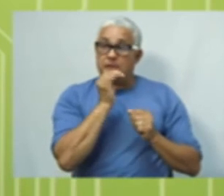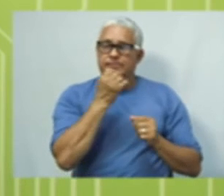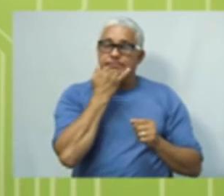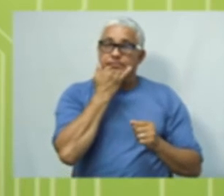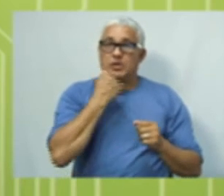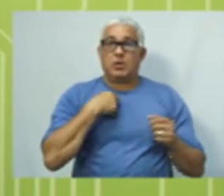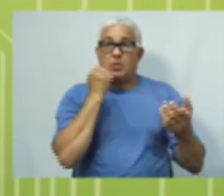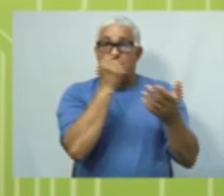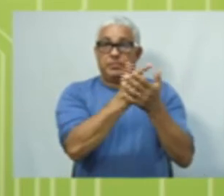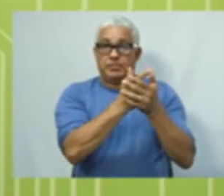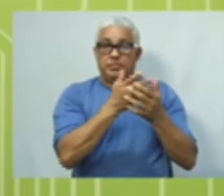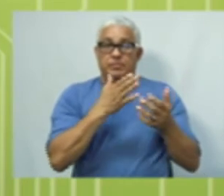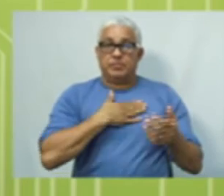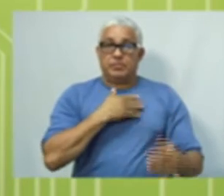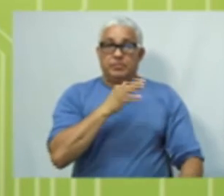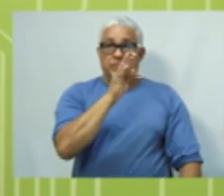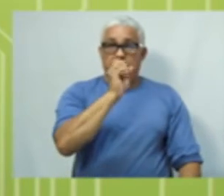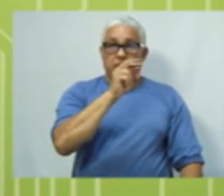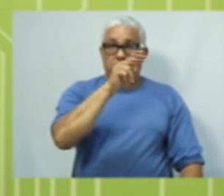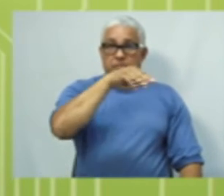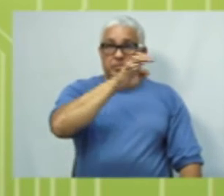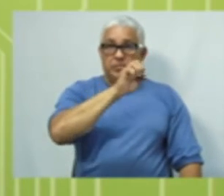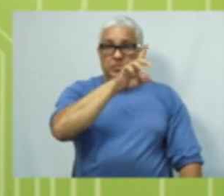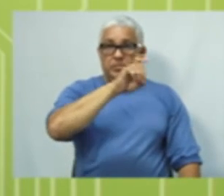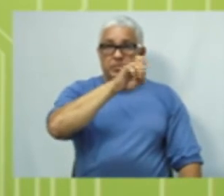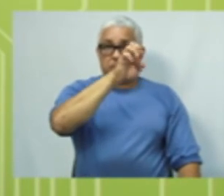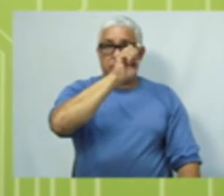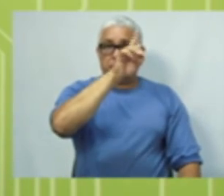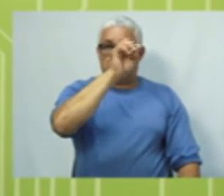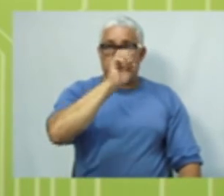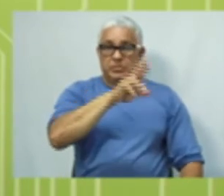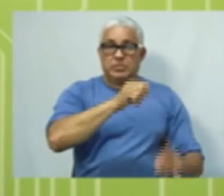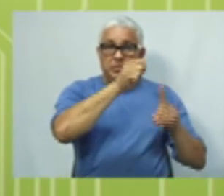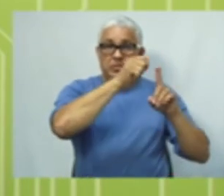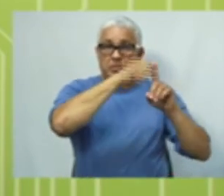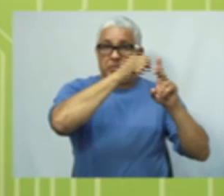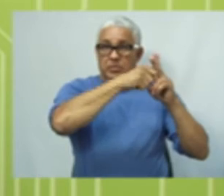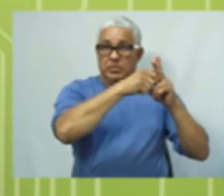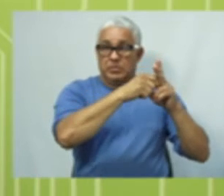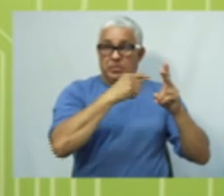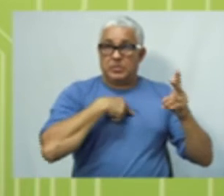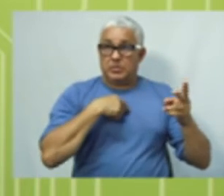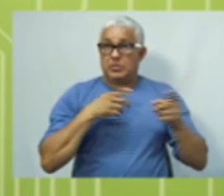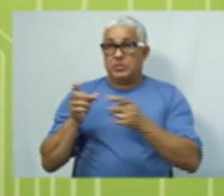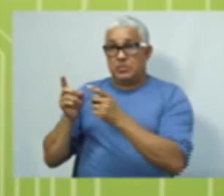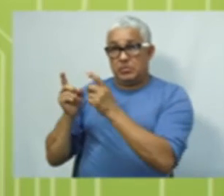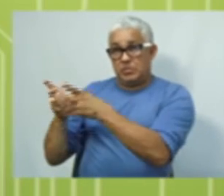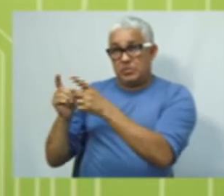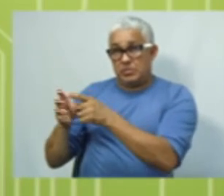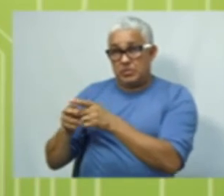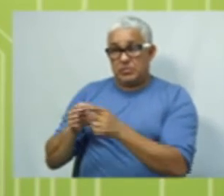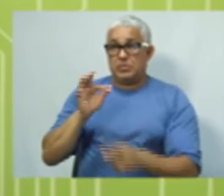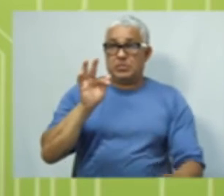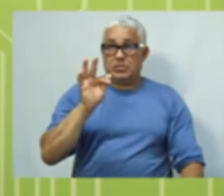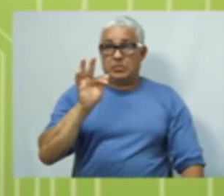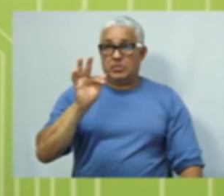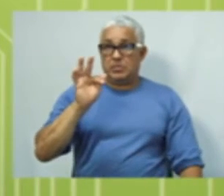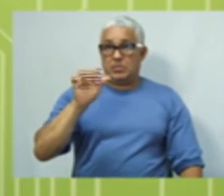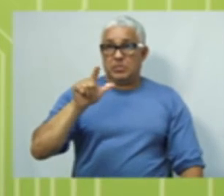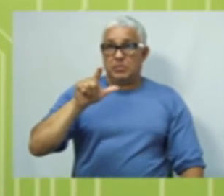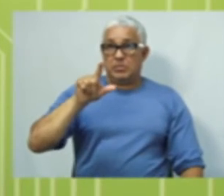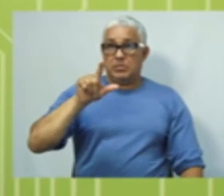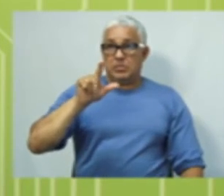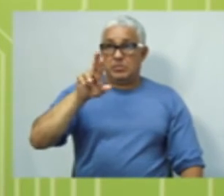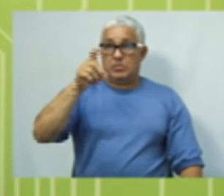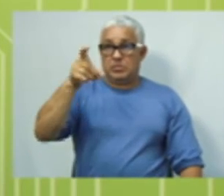compra com o meu fornecedor para 60 dias e efetuei vendas. O fluxo de caixa vai permitir se eu tenho